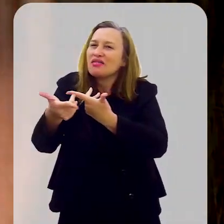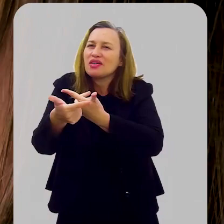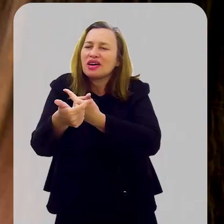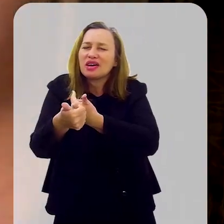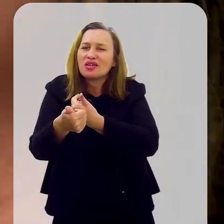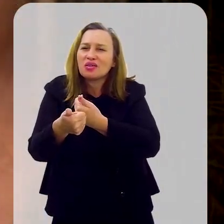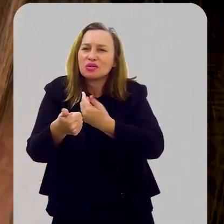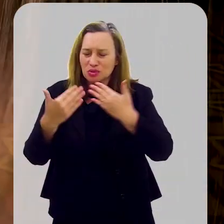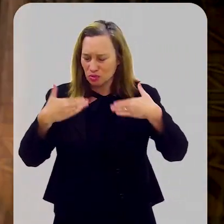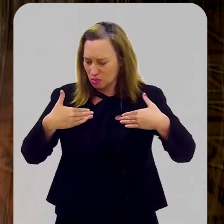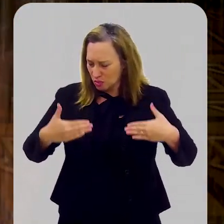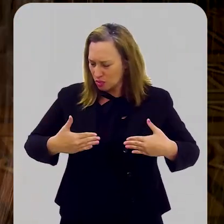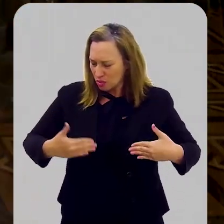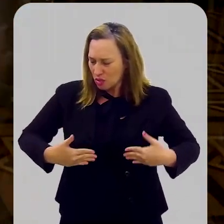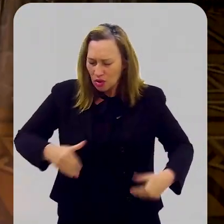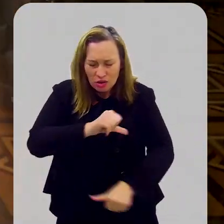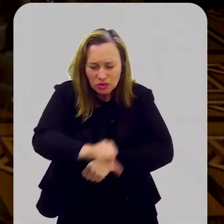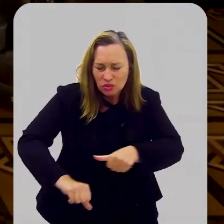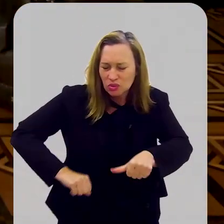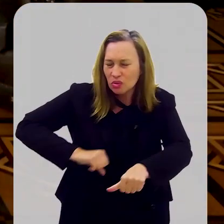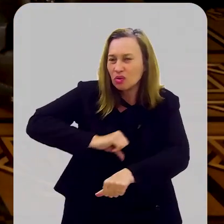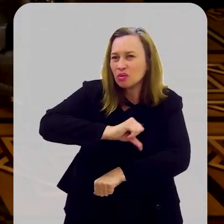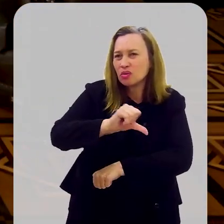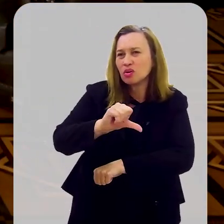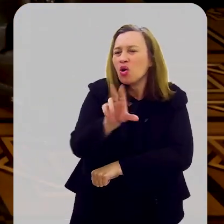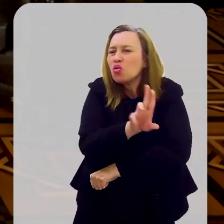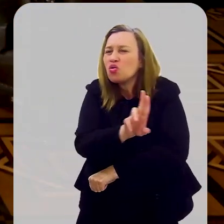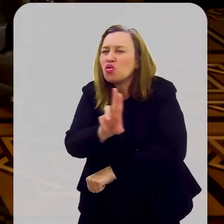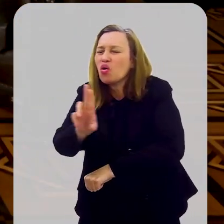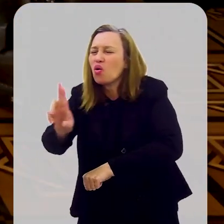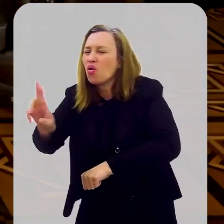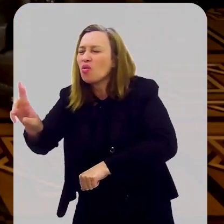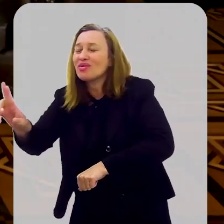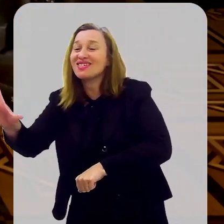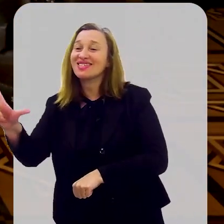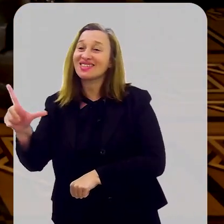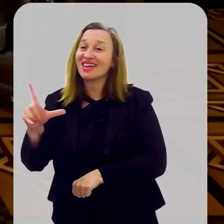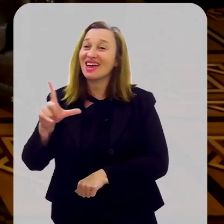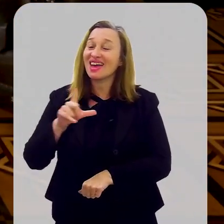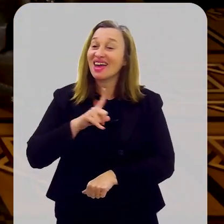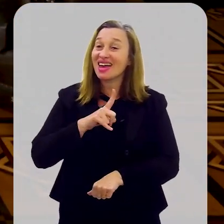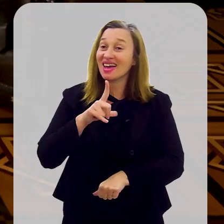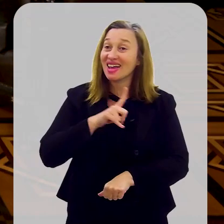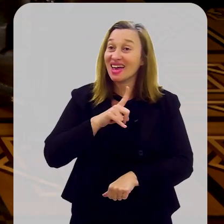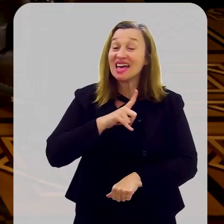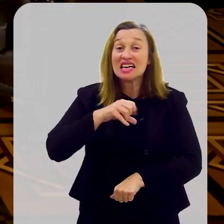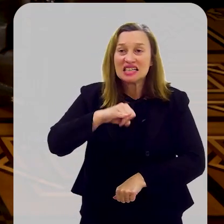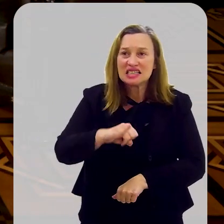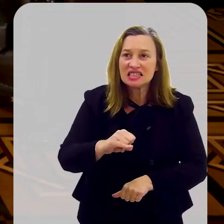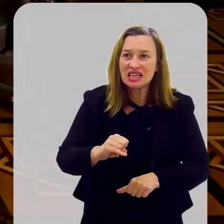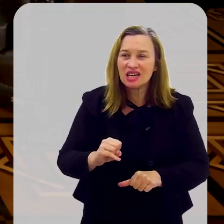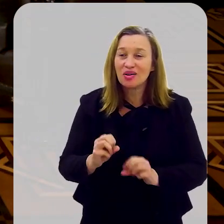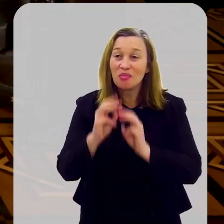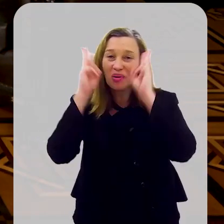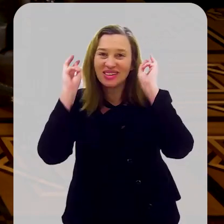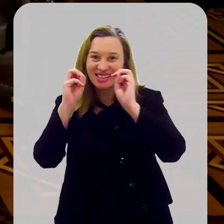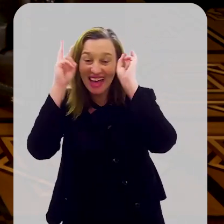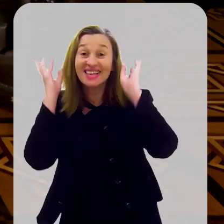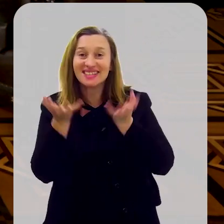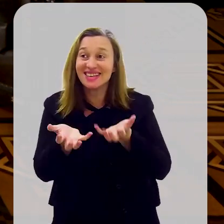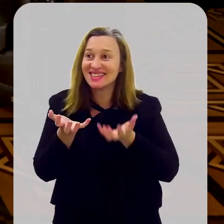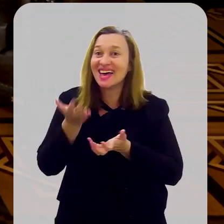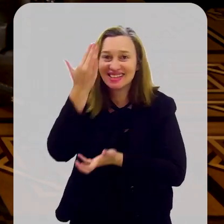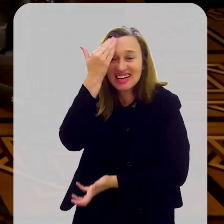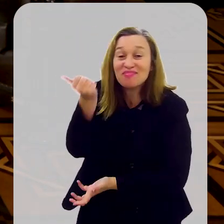incorruptível, corpo novo, nome para sempre eu terei. E se Moisés